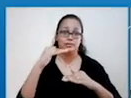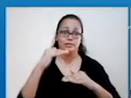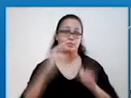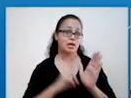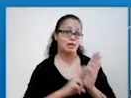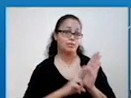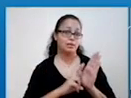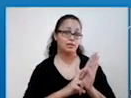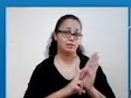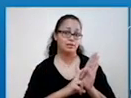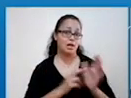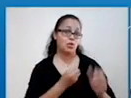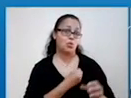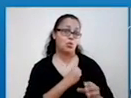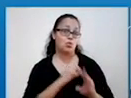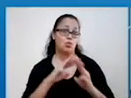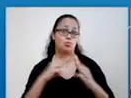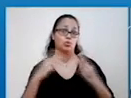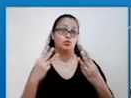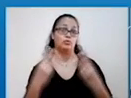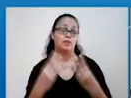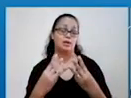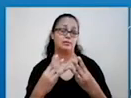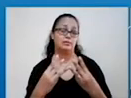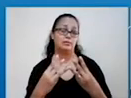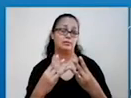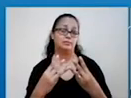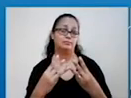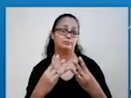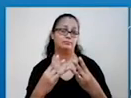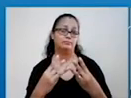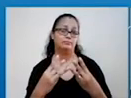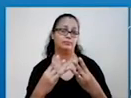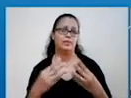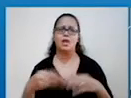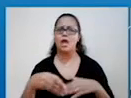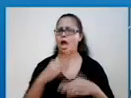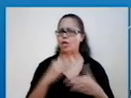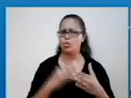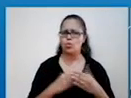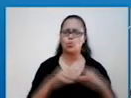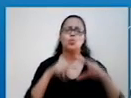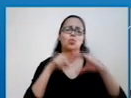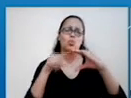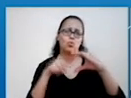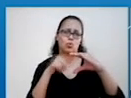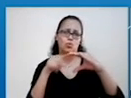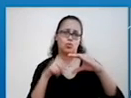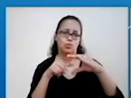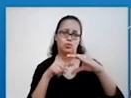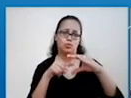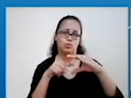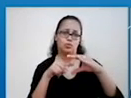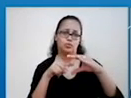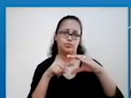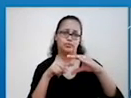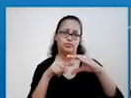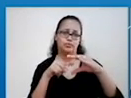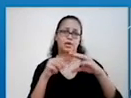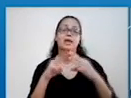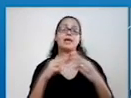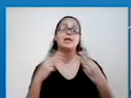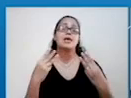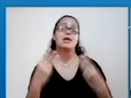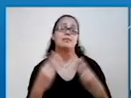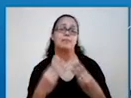representado o número de massa, que corresponde a tudo que tem do seu núcleo, que seria a massa do átomo. A